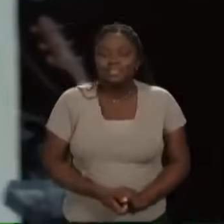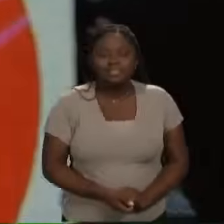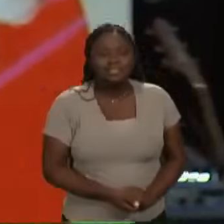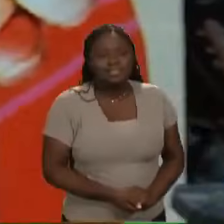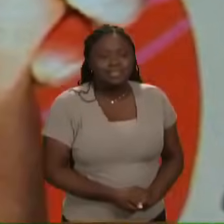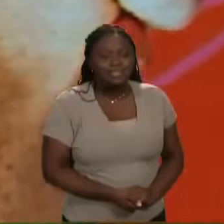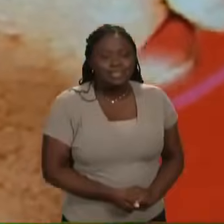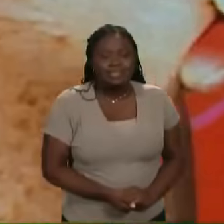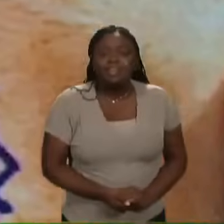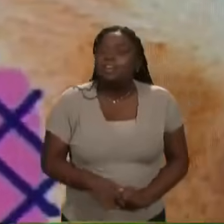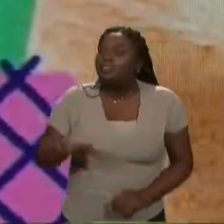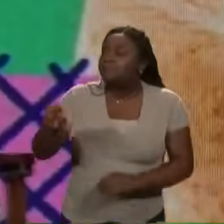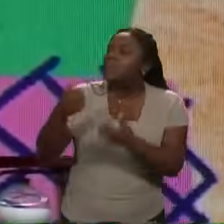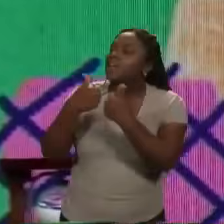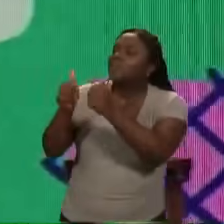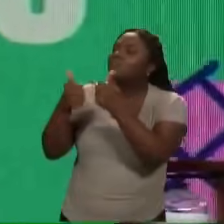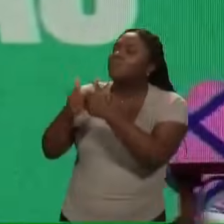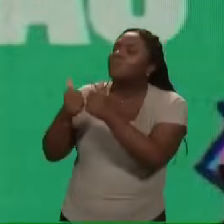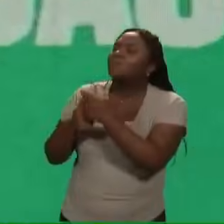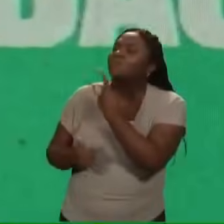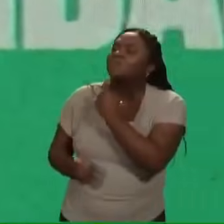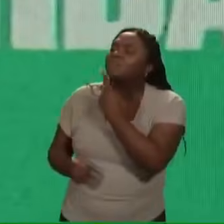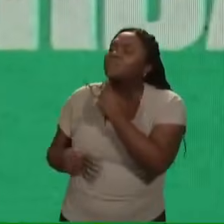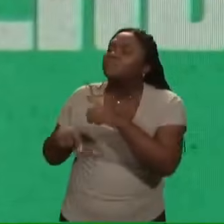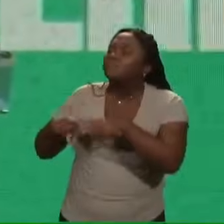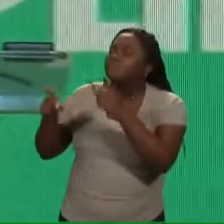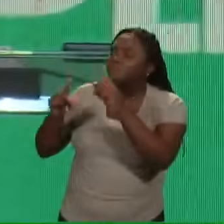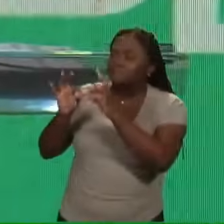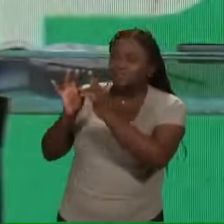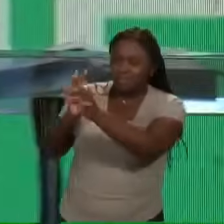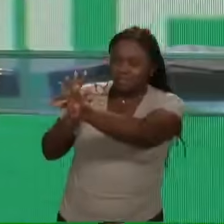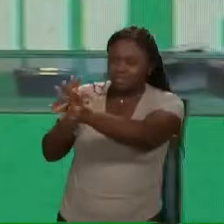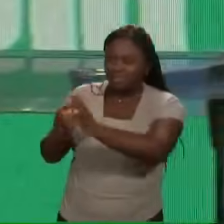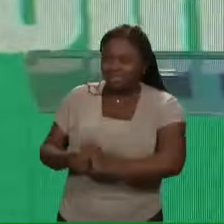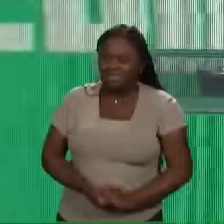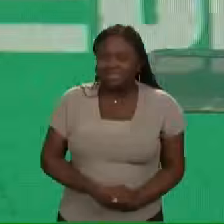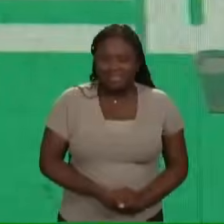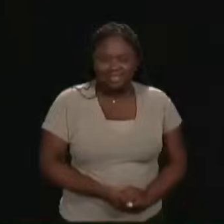Eu pego um ônibus vermelhão, mas me põe mais longe.